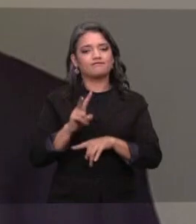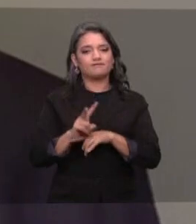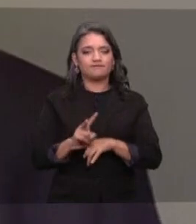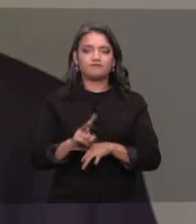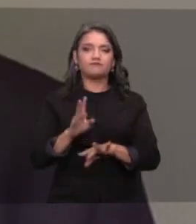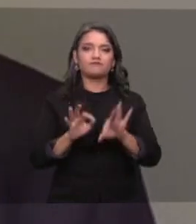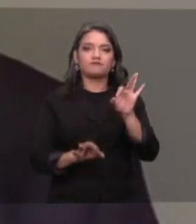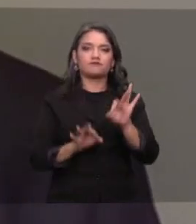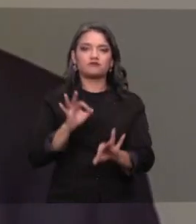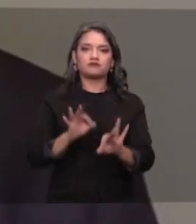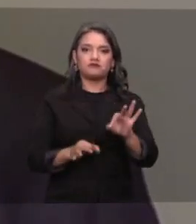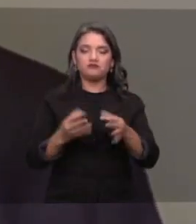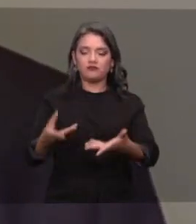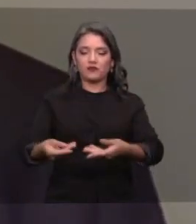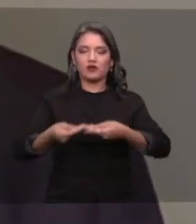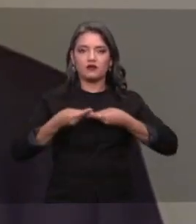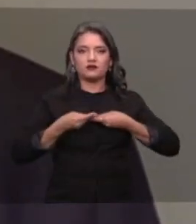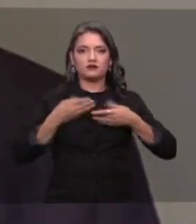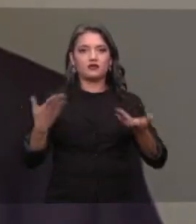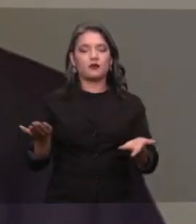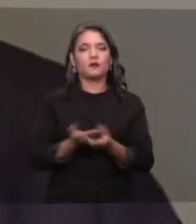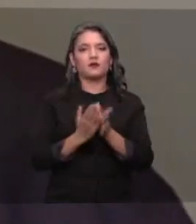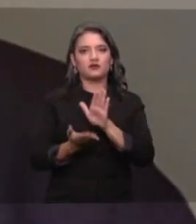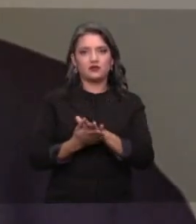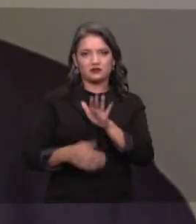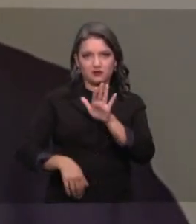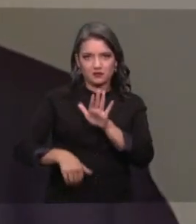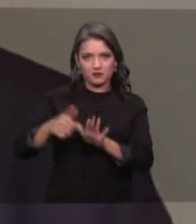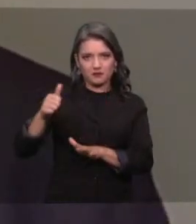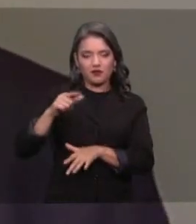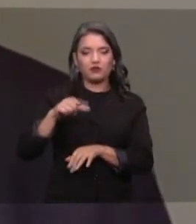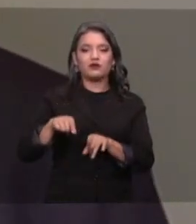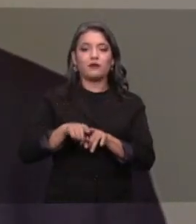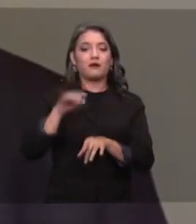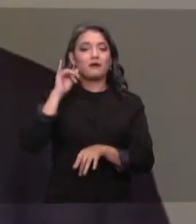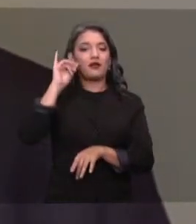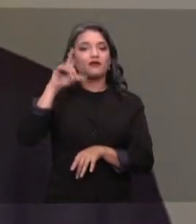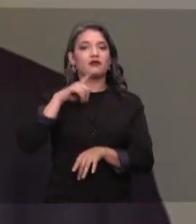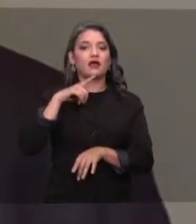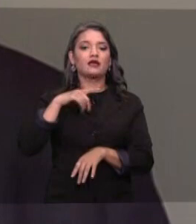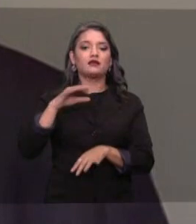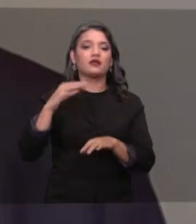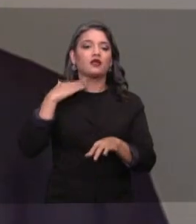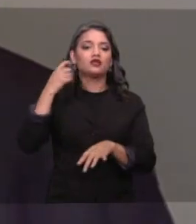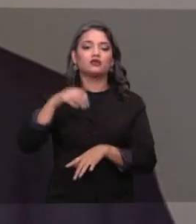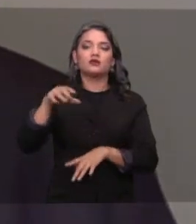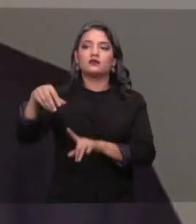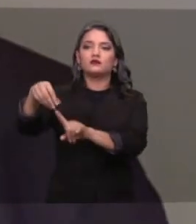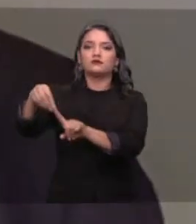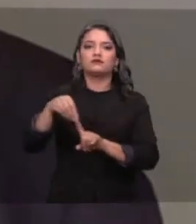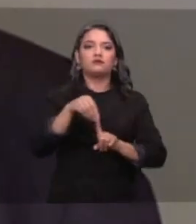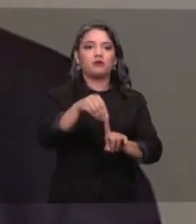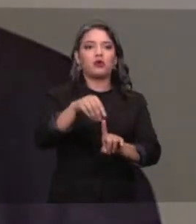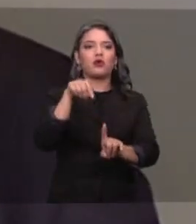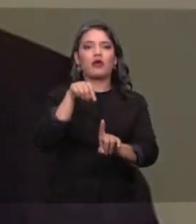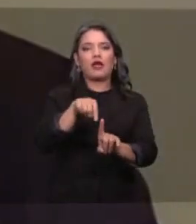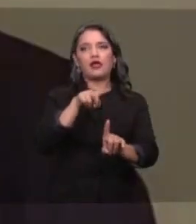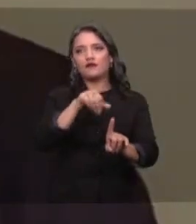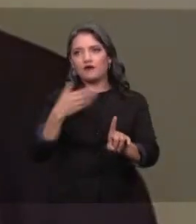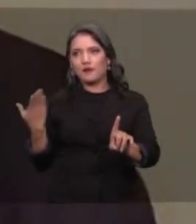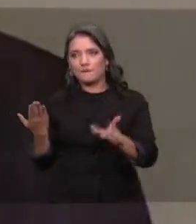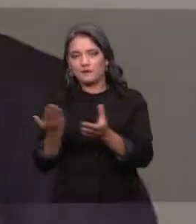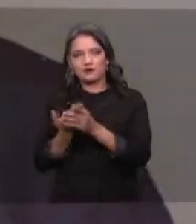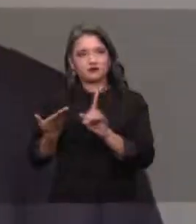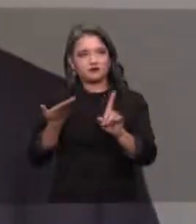juiz natural e evitar a possibilidade de indicação de juízes sentenciantes ad hoc. Foi o que